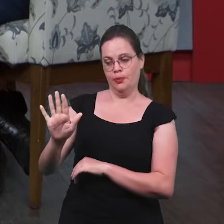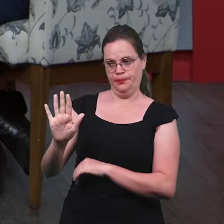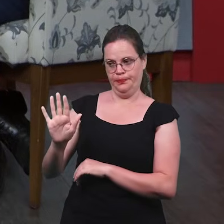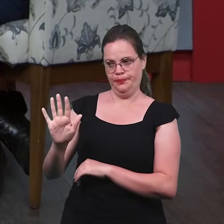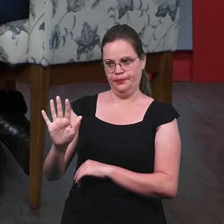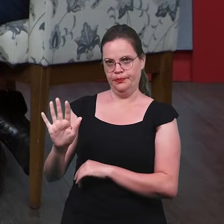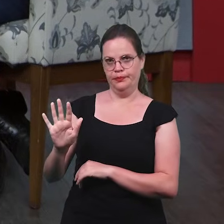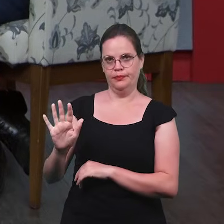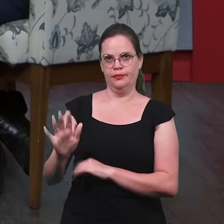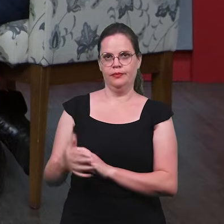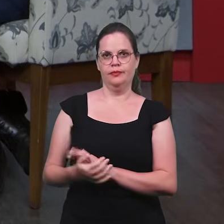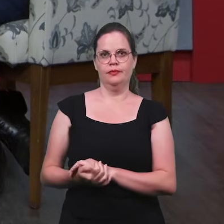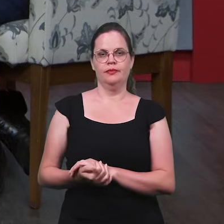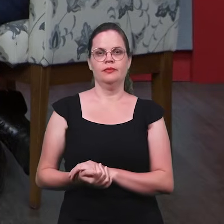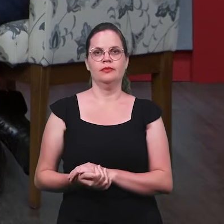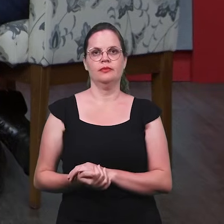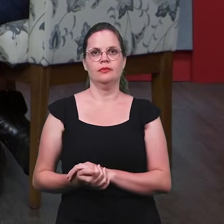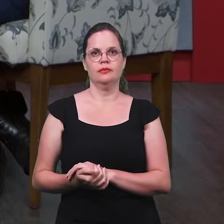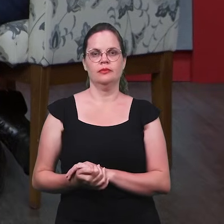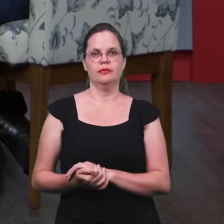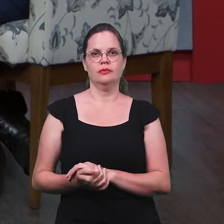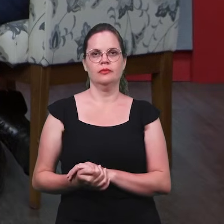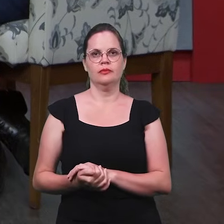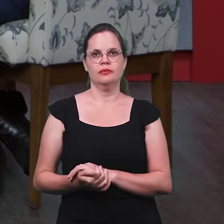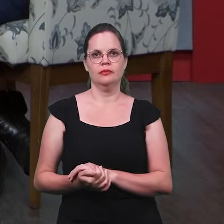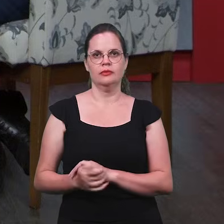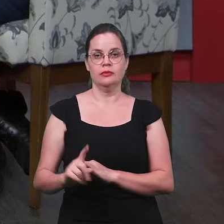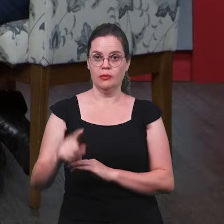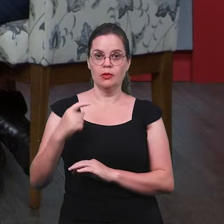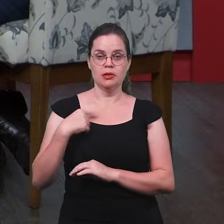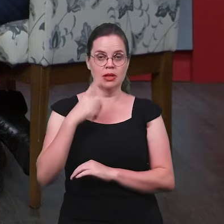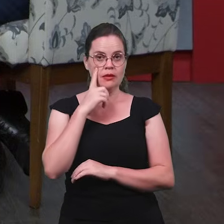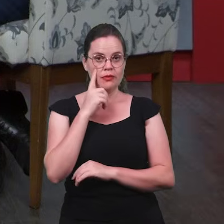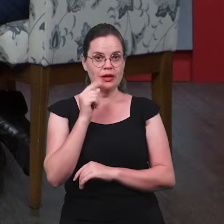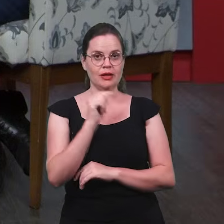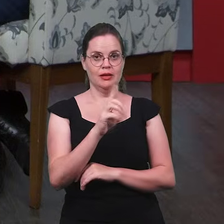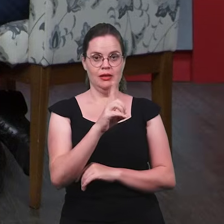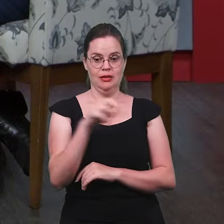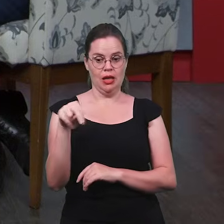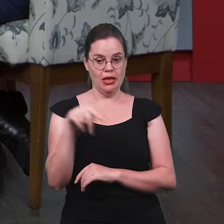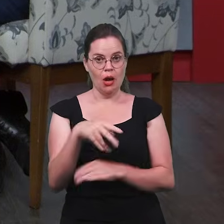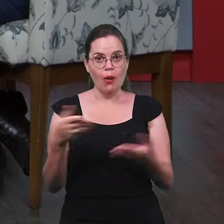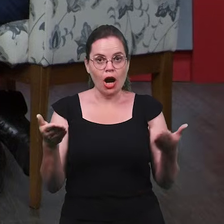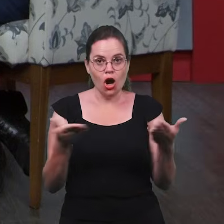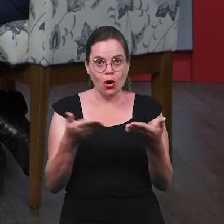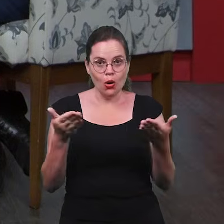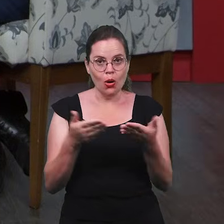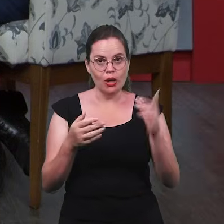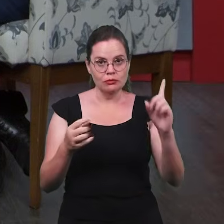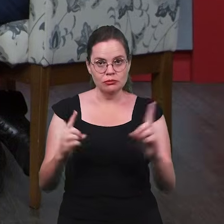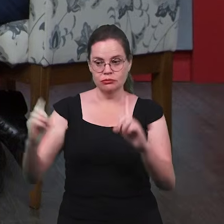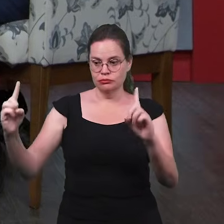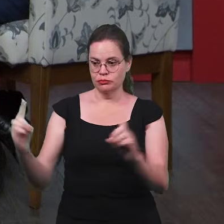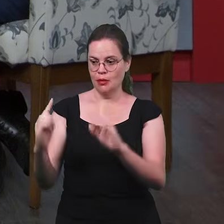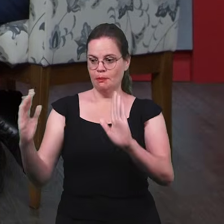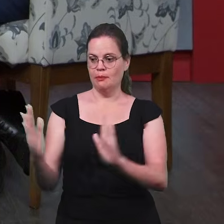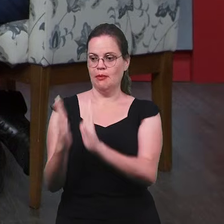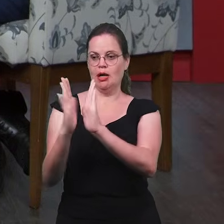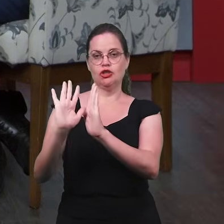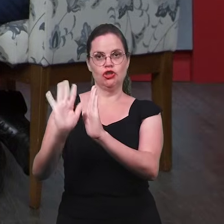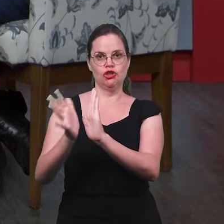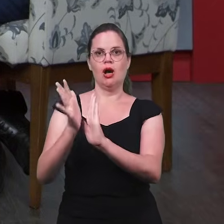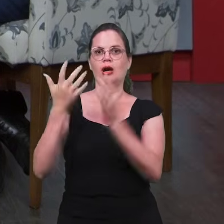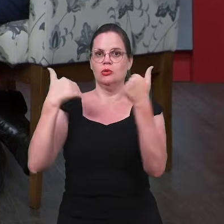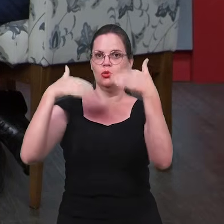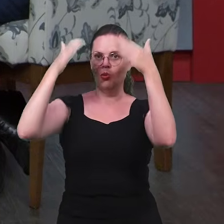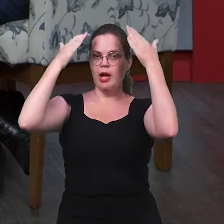nós ressaltamos aqui que, então, Daniel foi lembrado agora, diante de uma situação de